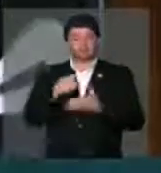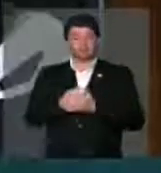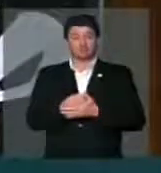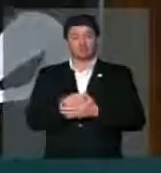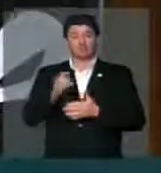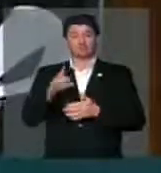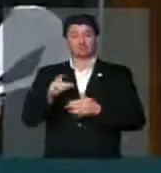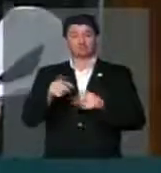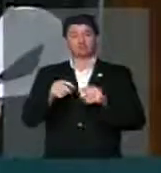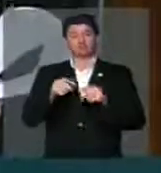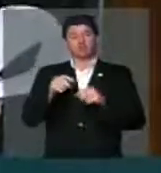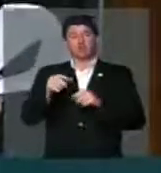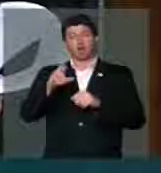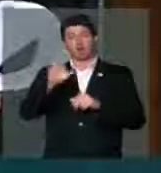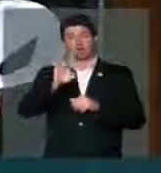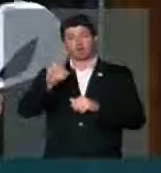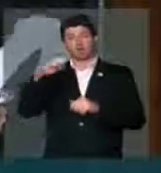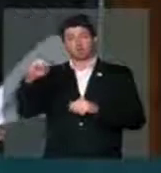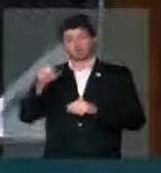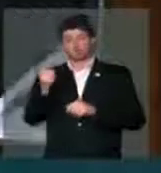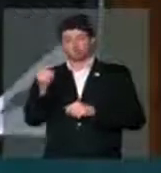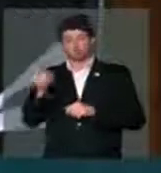a correção do dinheiro.